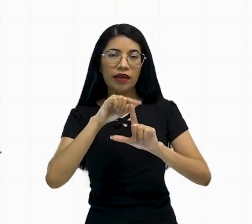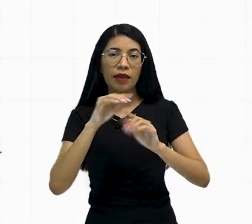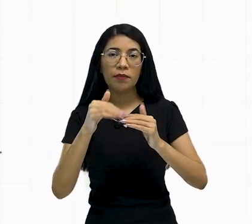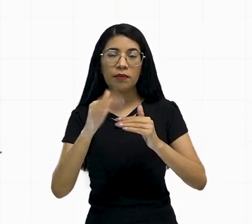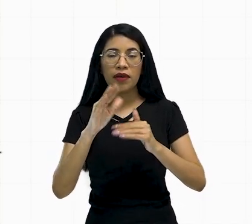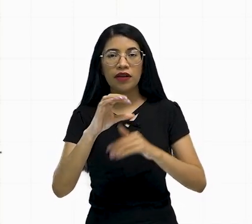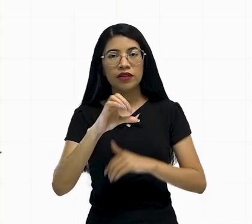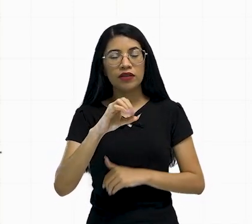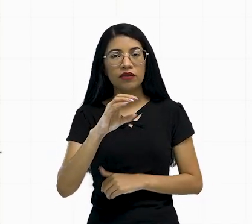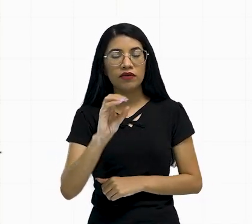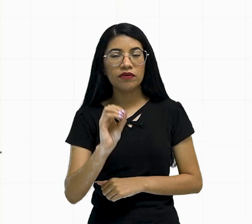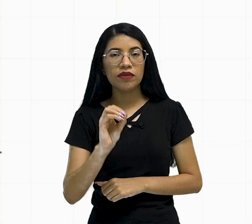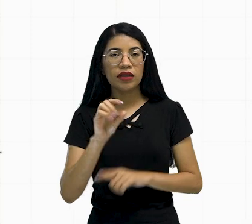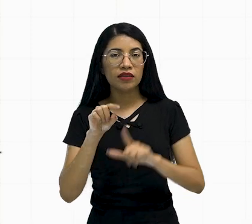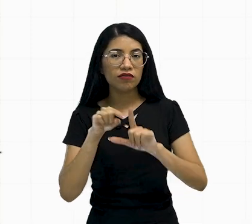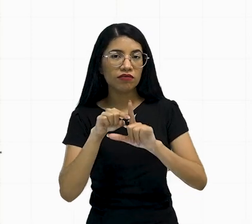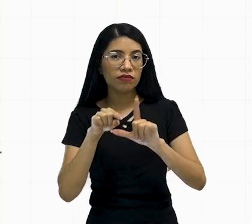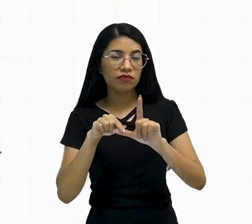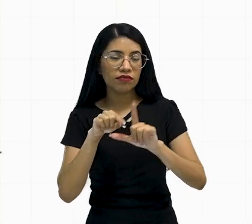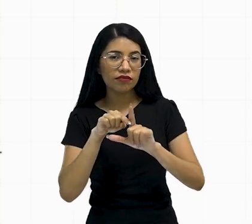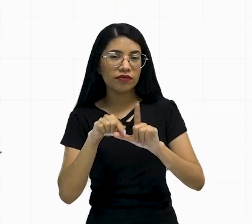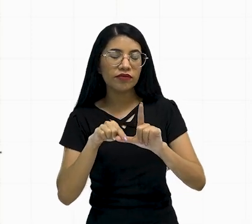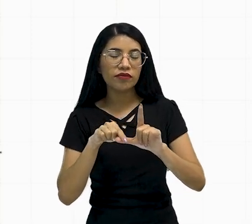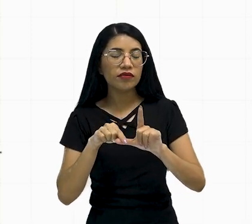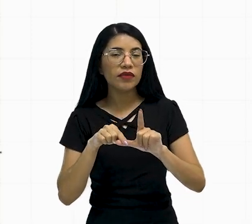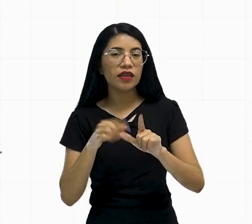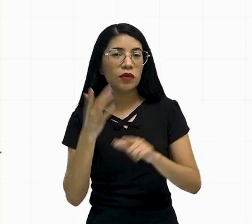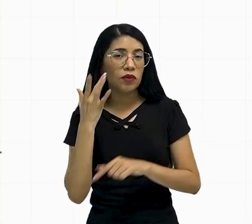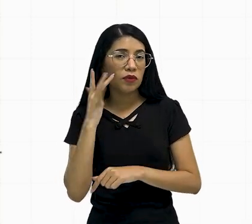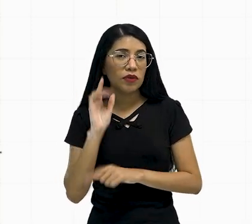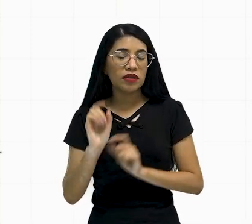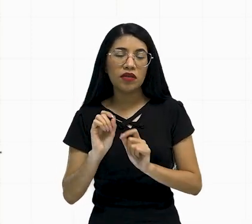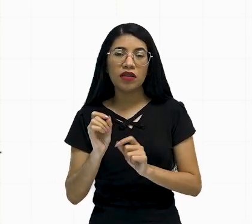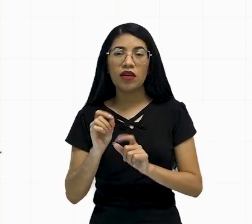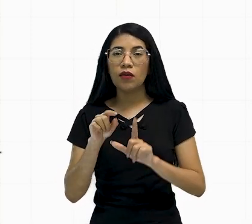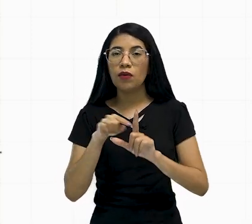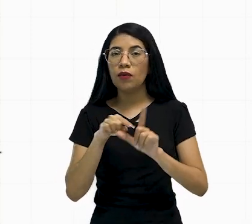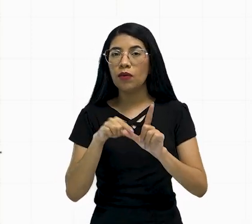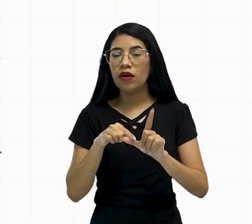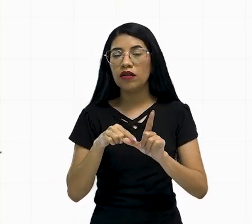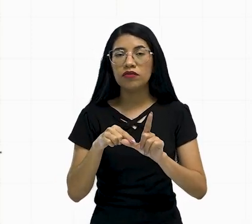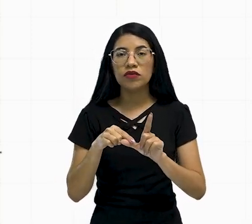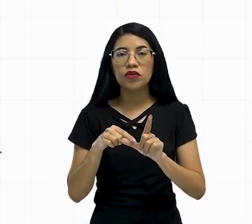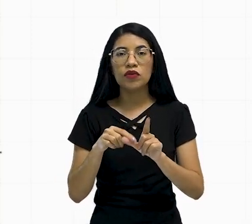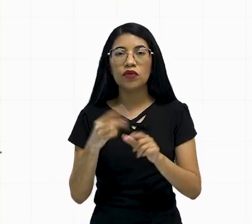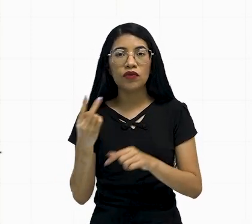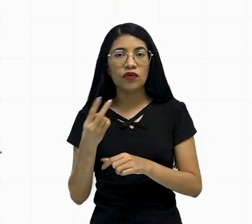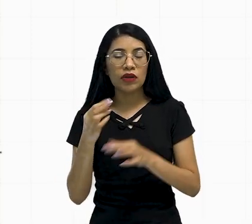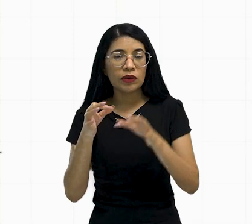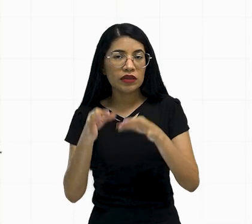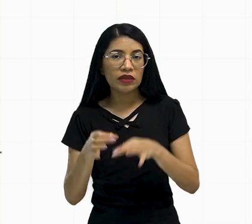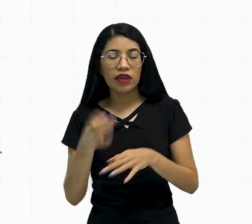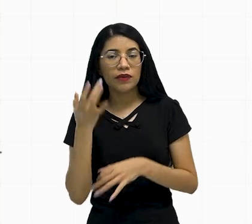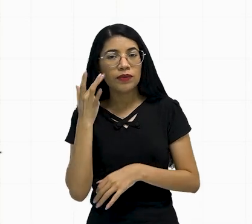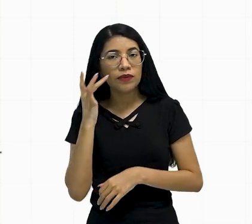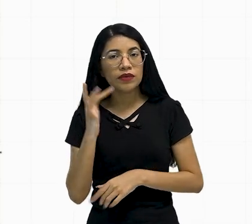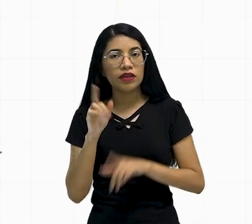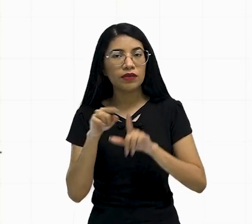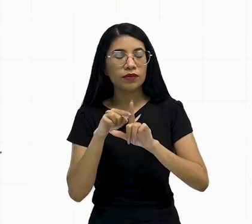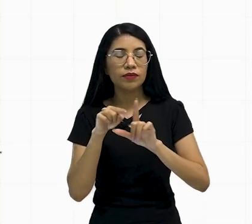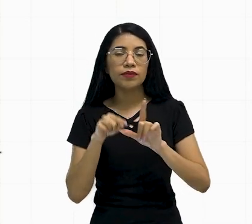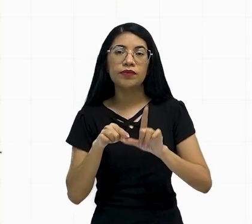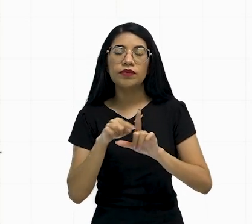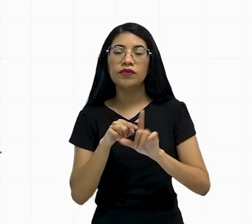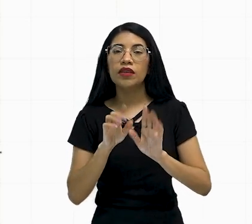Ou seja, o ângulo aqui formado, eu não sei qual é a medida exata desse ângulo,